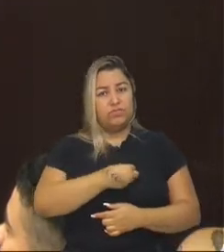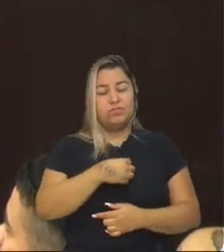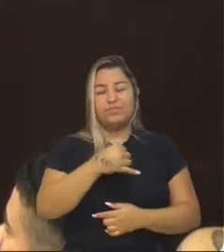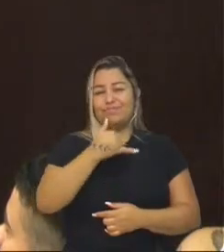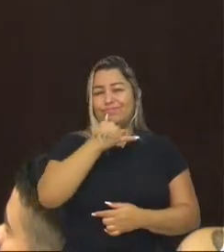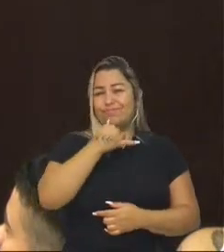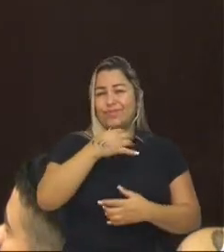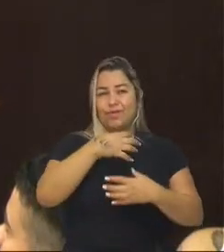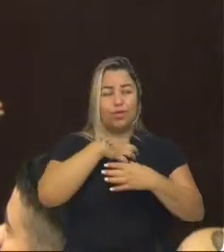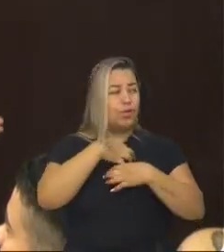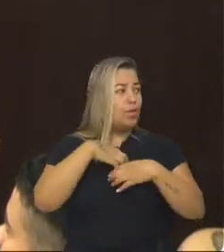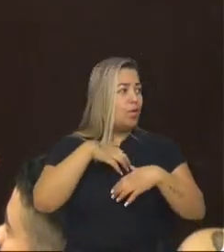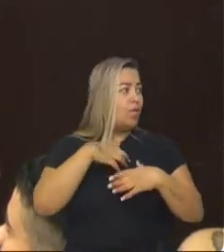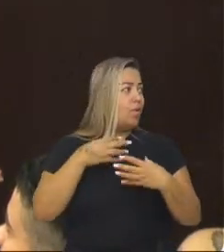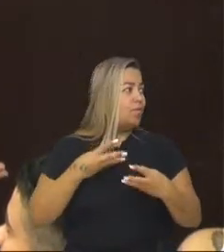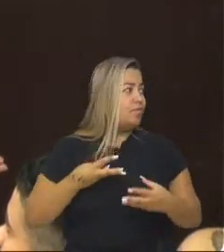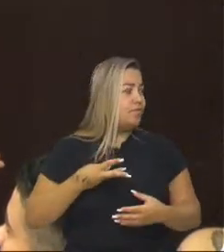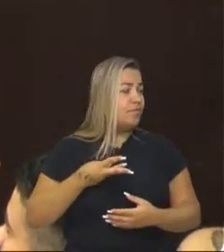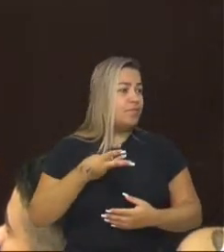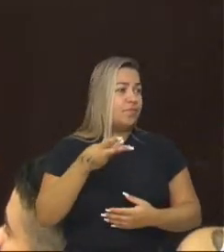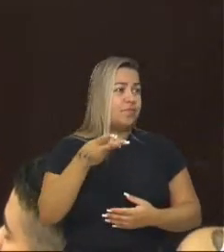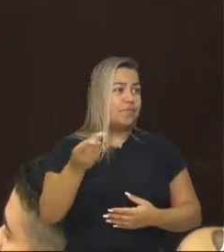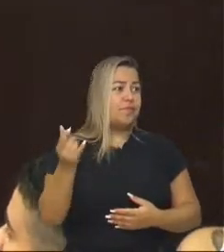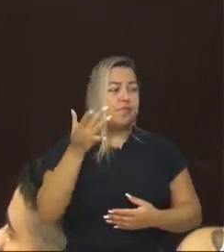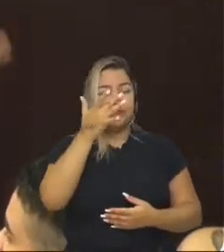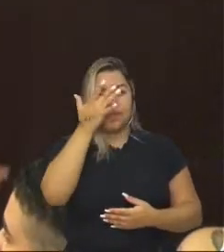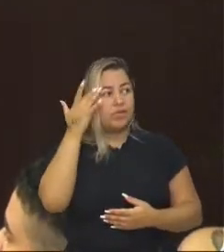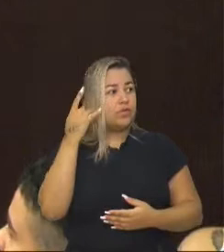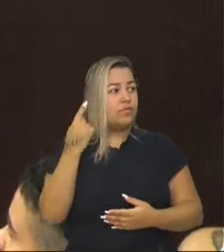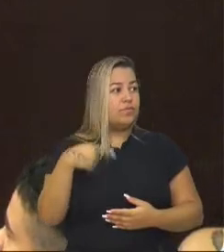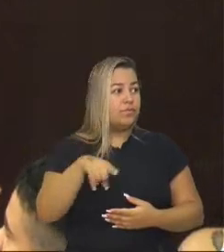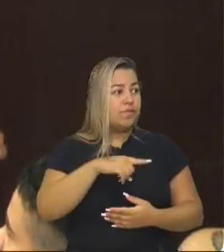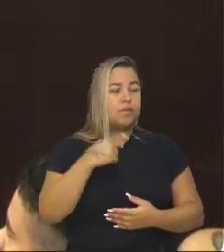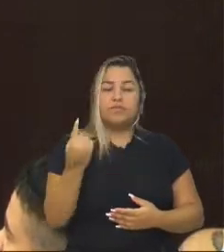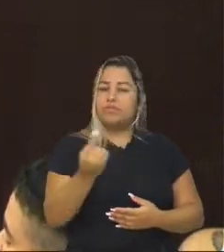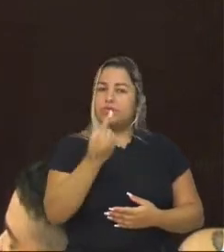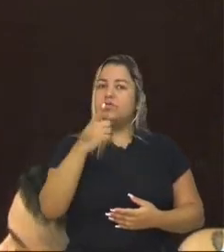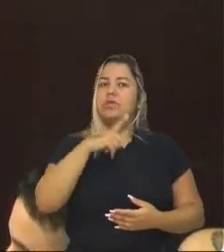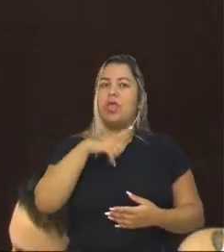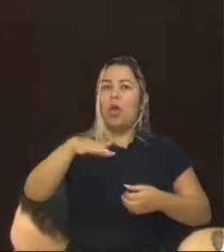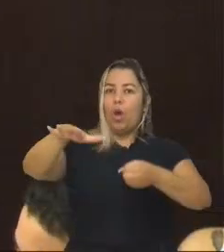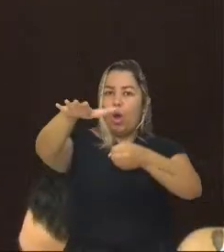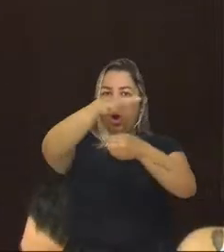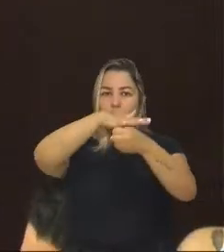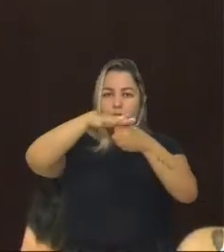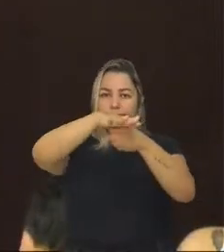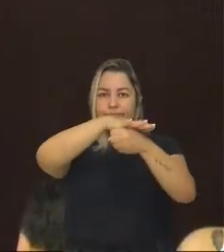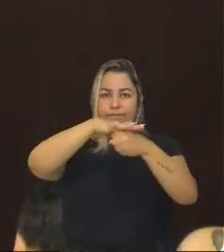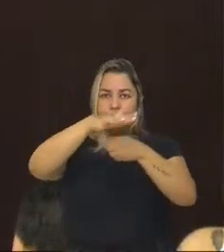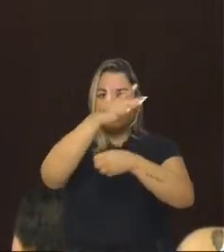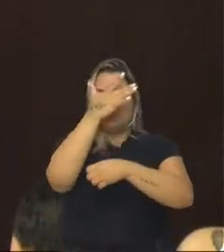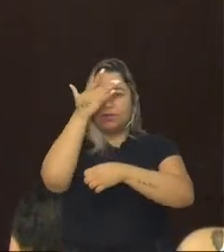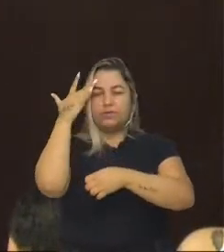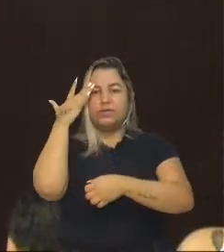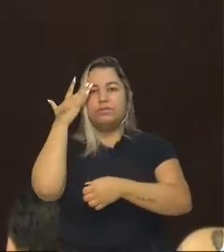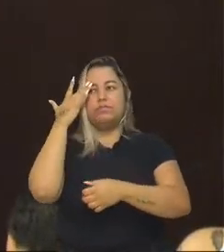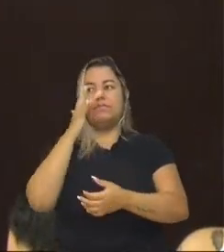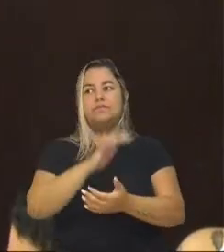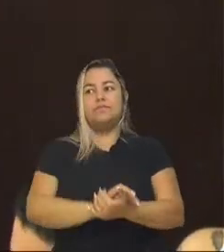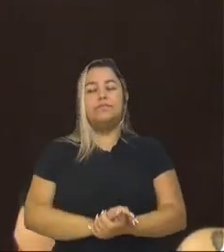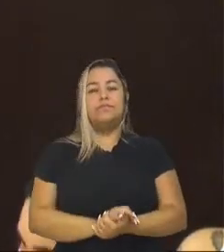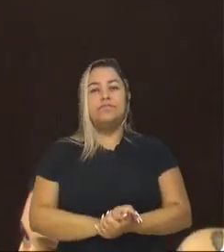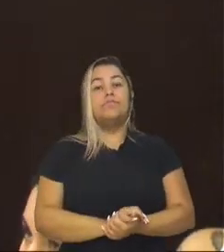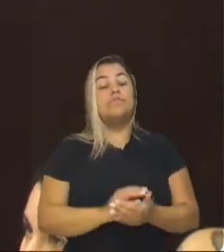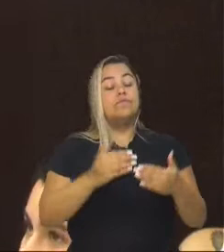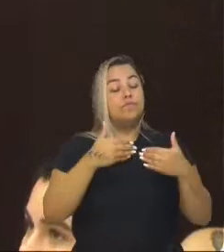Olha o tanto de gente que tem aqui. A gente não está sozinha. E tinha que ter muito mais gente aqui. E ela me